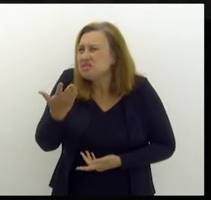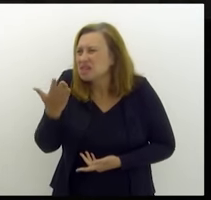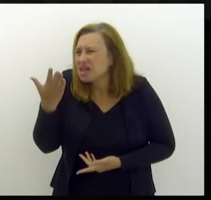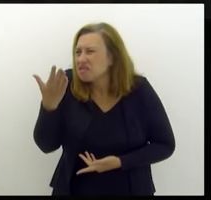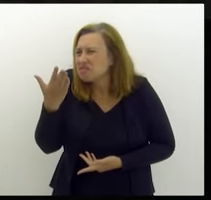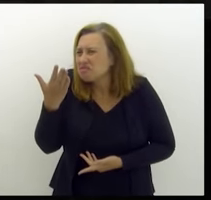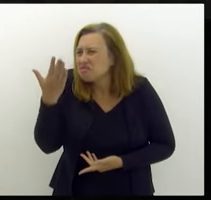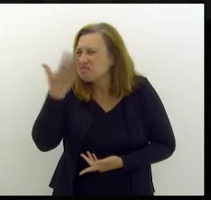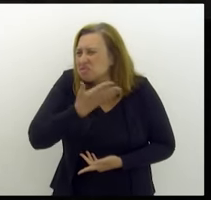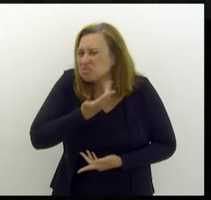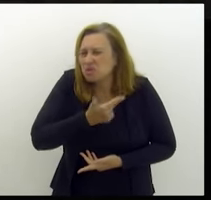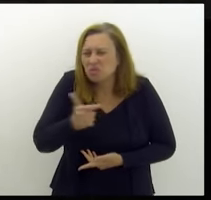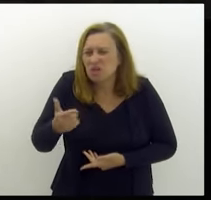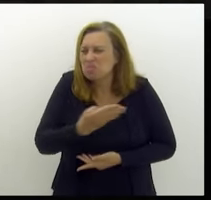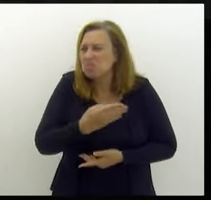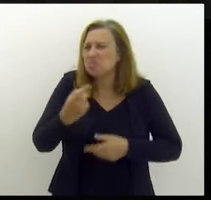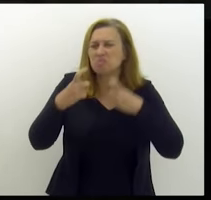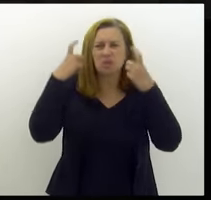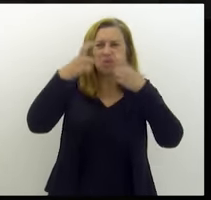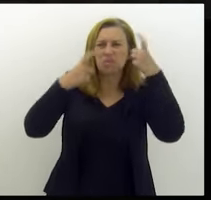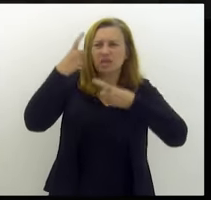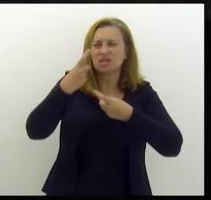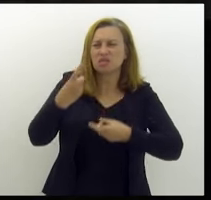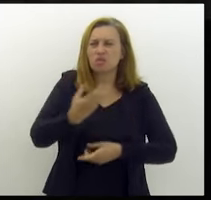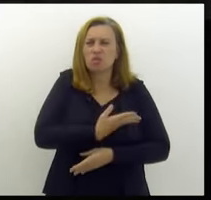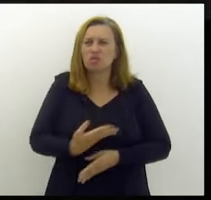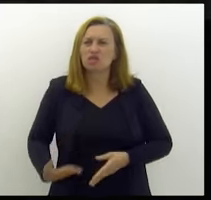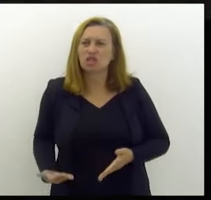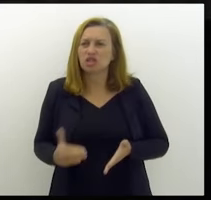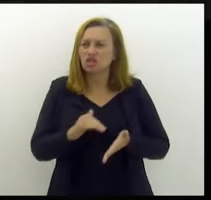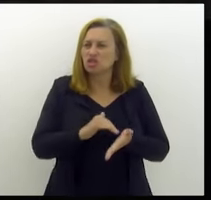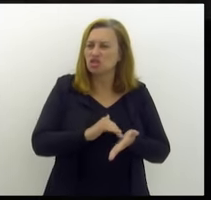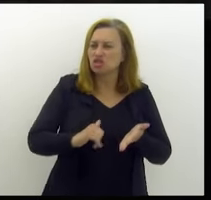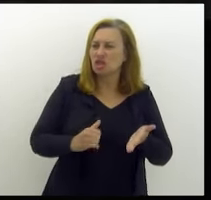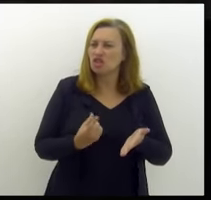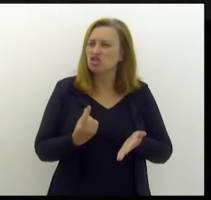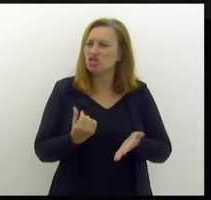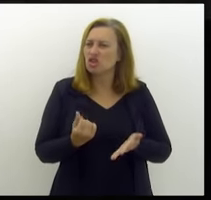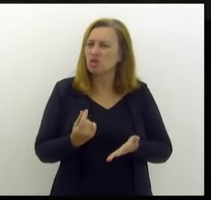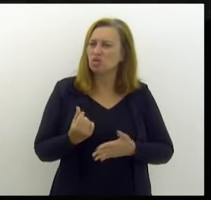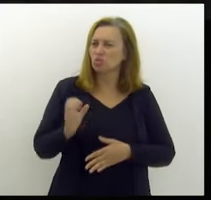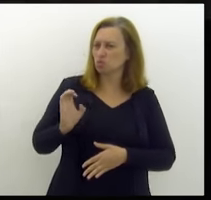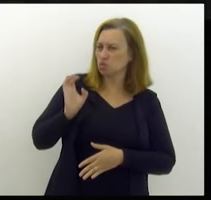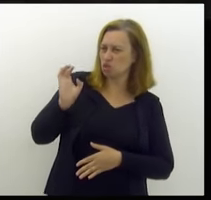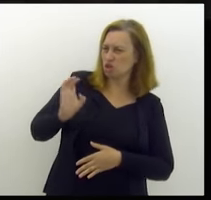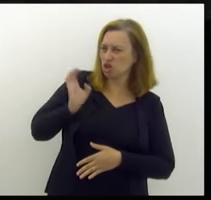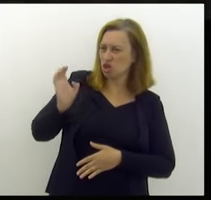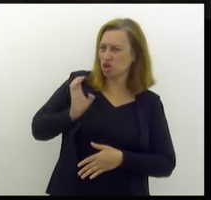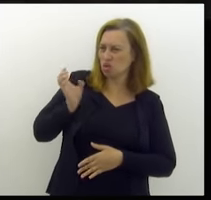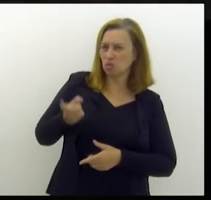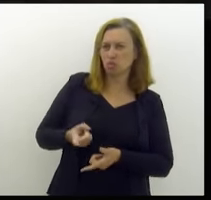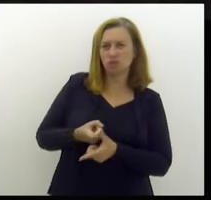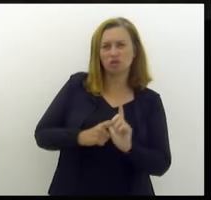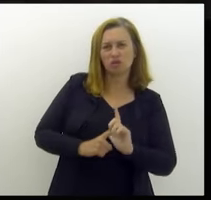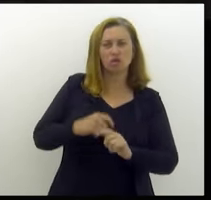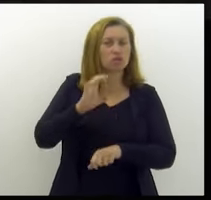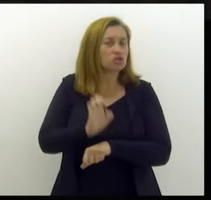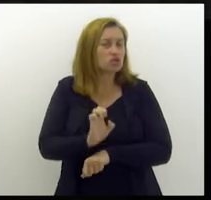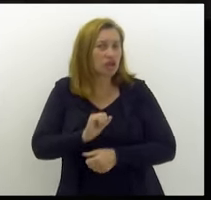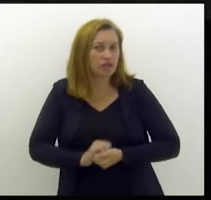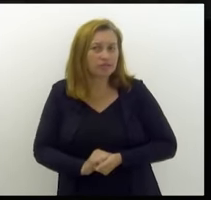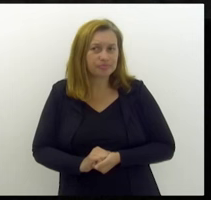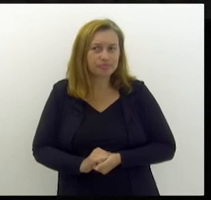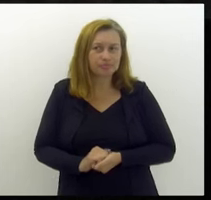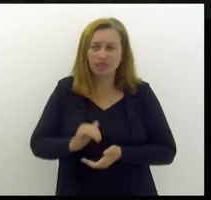preocupação do governador de tirar dinheiro dos ricos de tirar dinheiro dos devedores do Estado de tirar